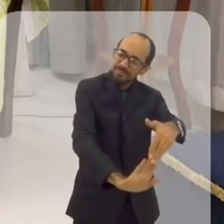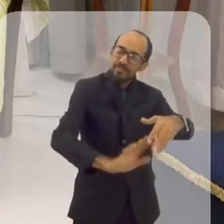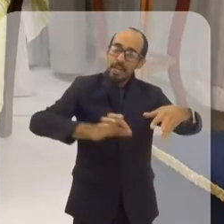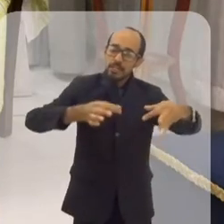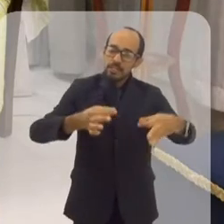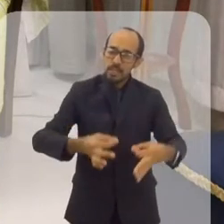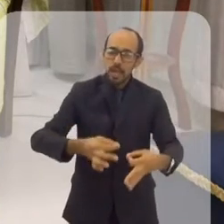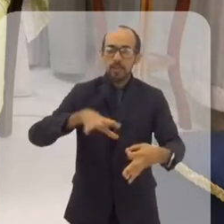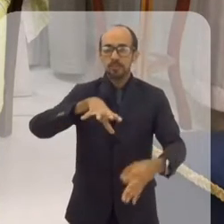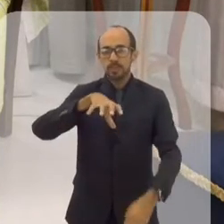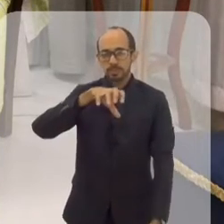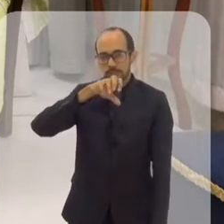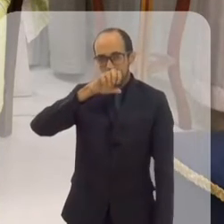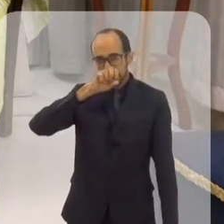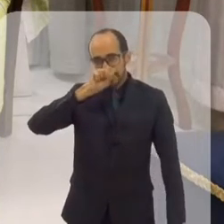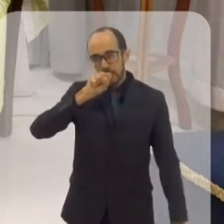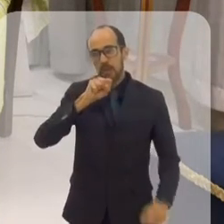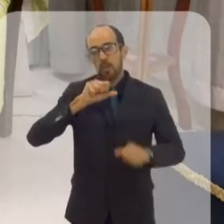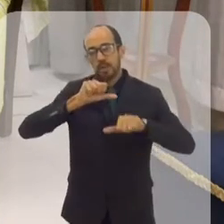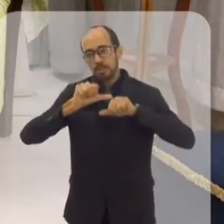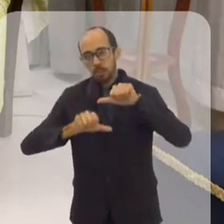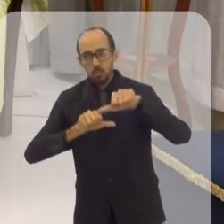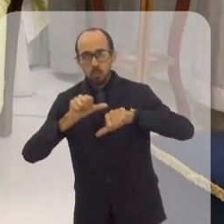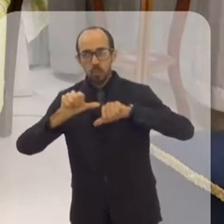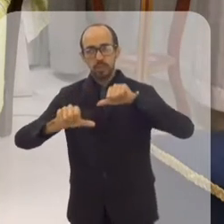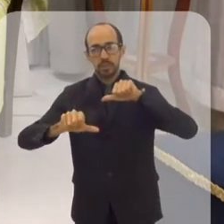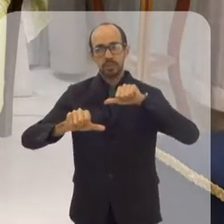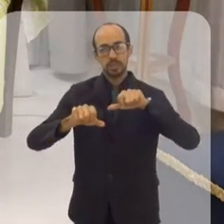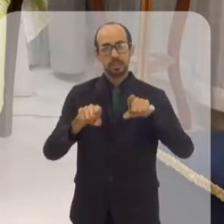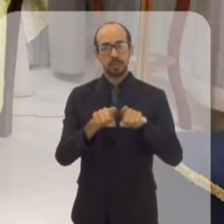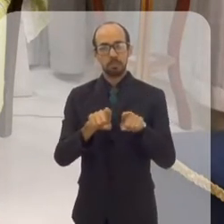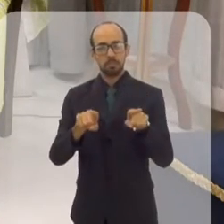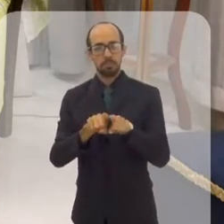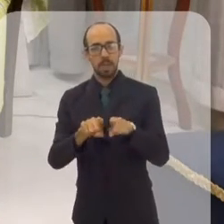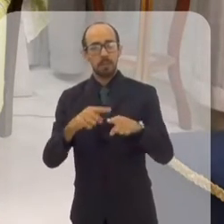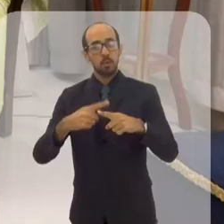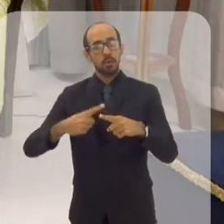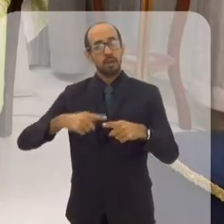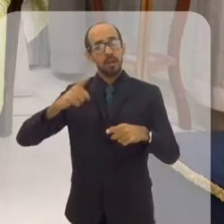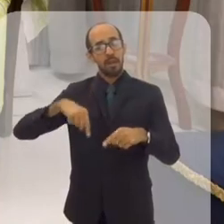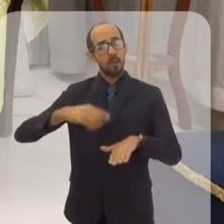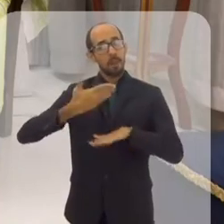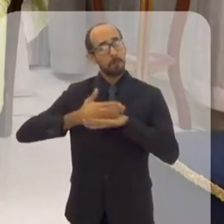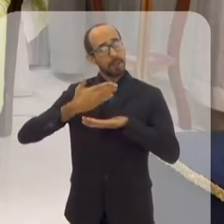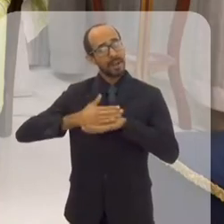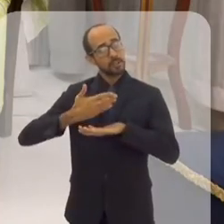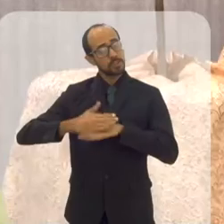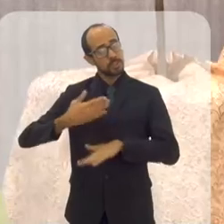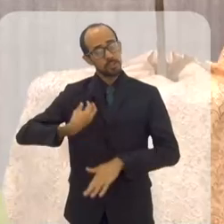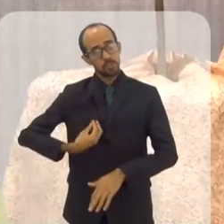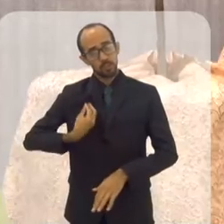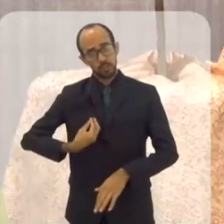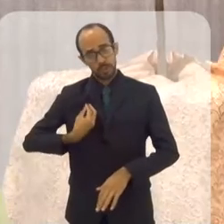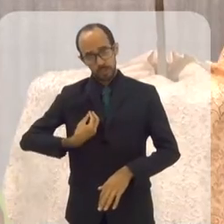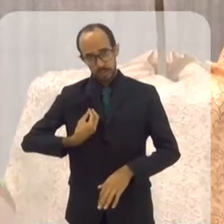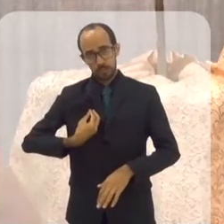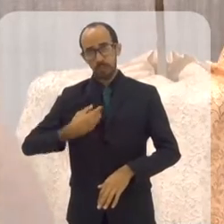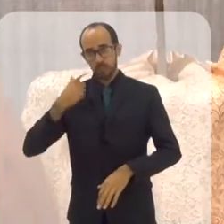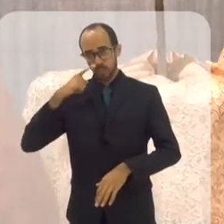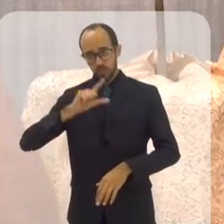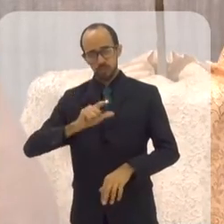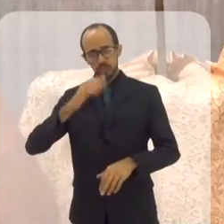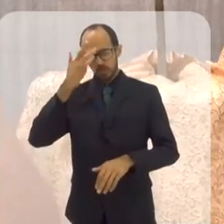flexibilidade de respiração dessa mudança sua porque é uma postura de vida então a mudança